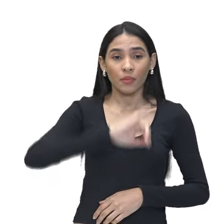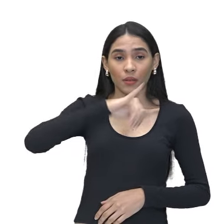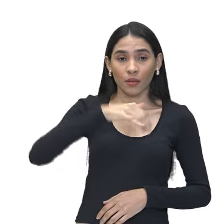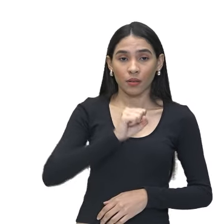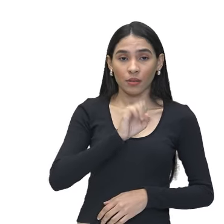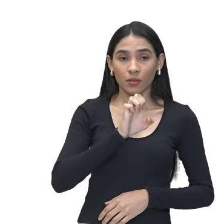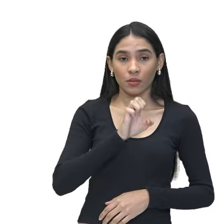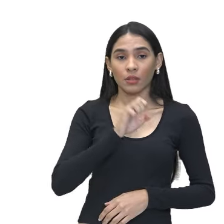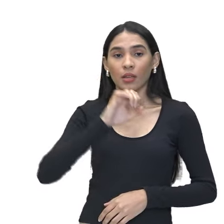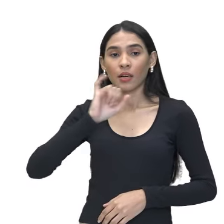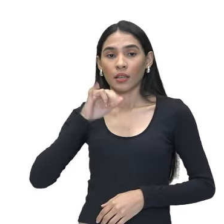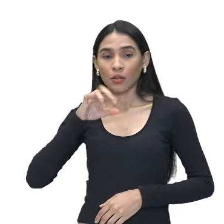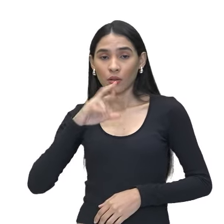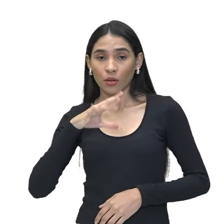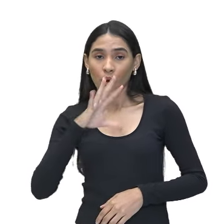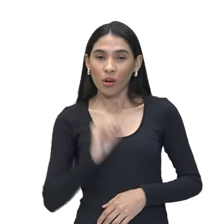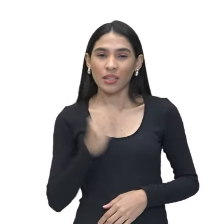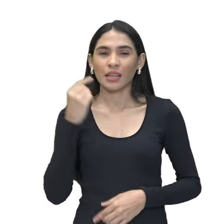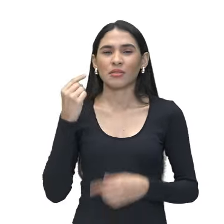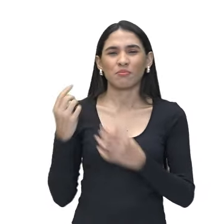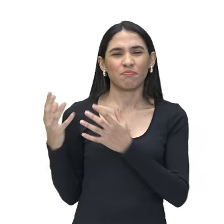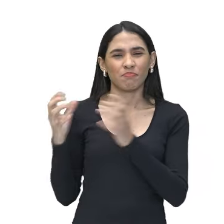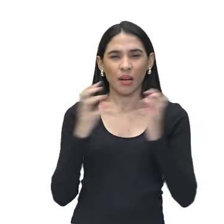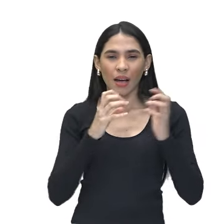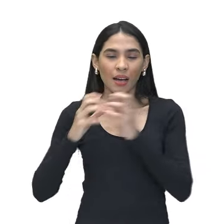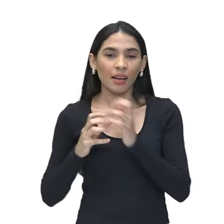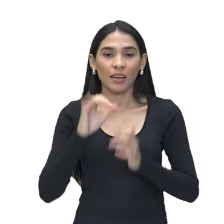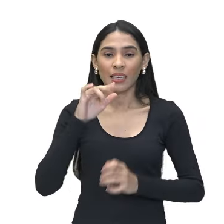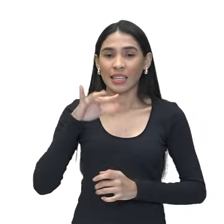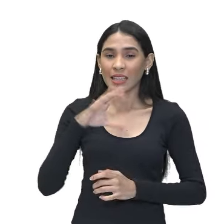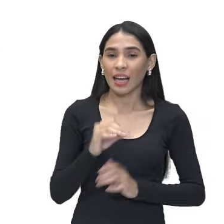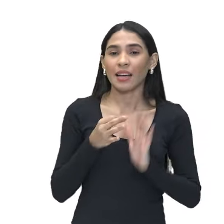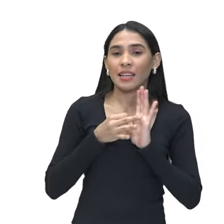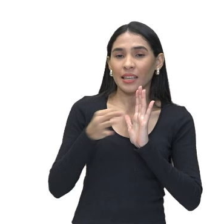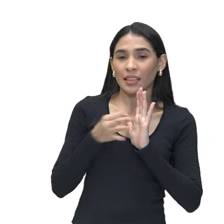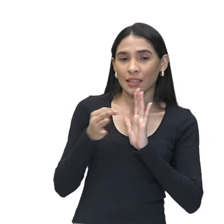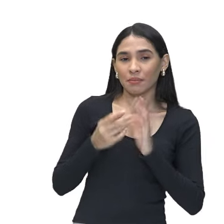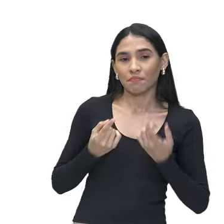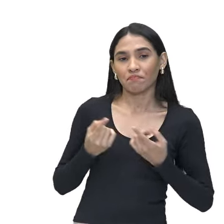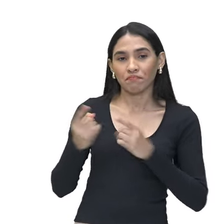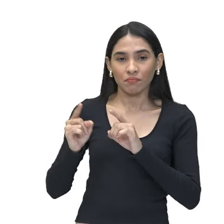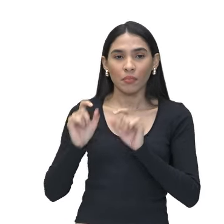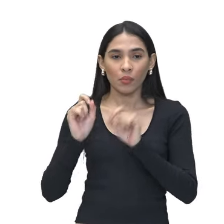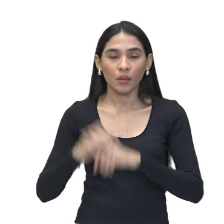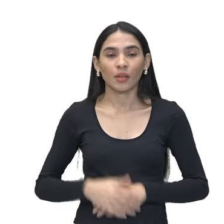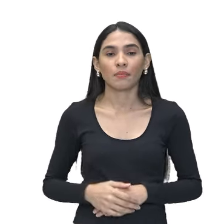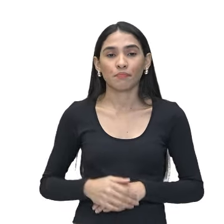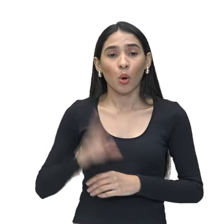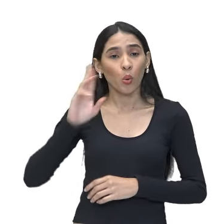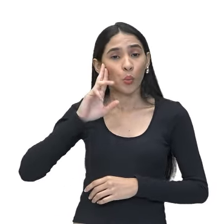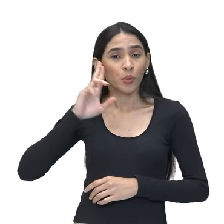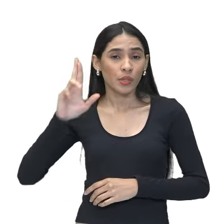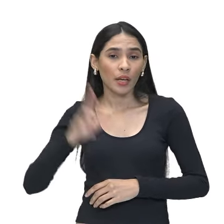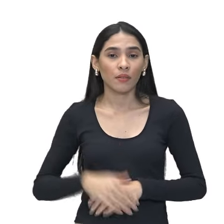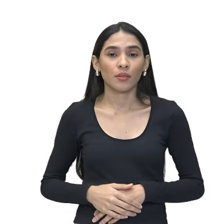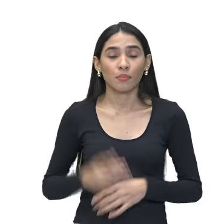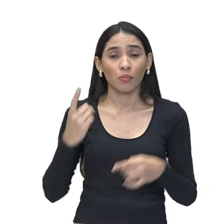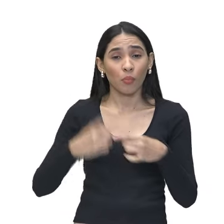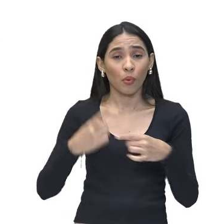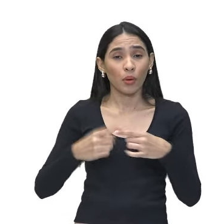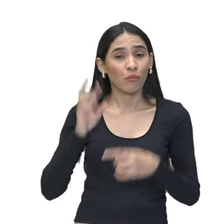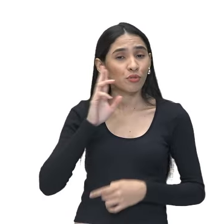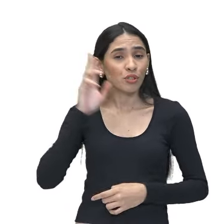Inocêncio discute com Inácia, que critica o patrão por não